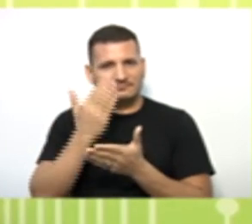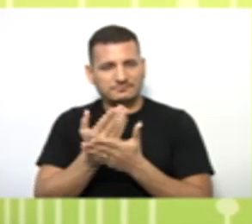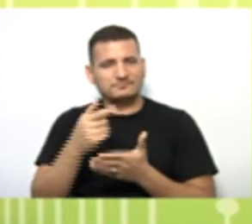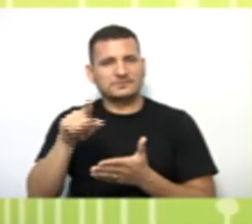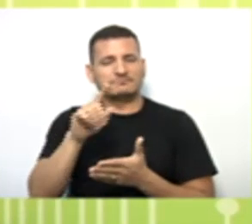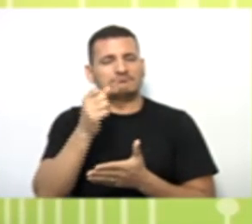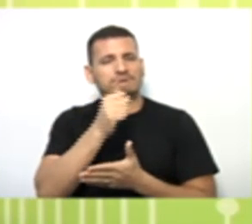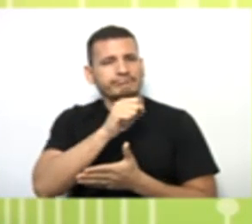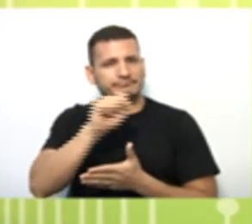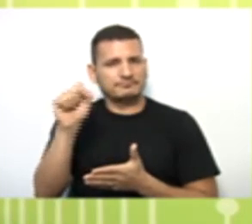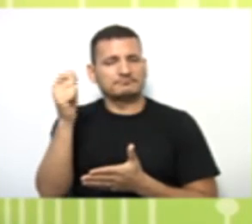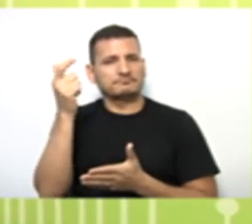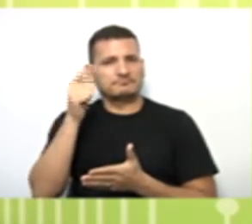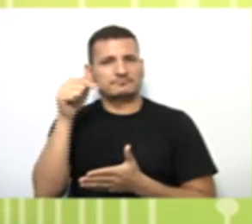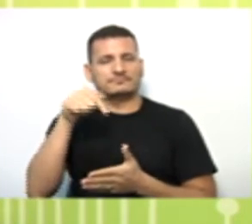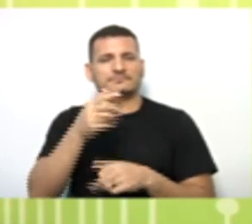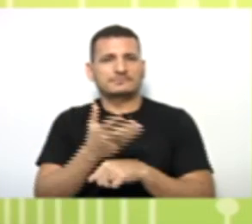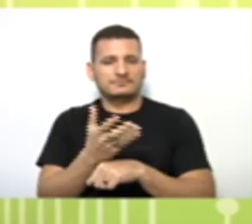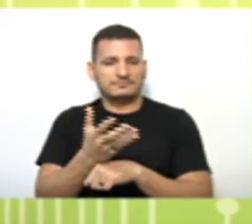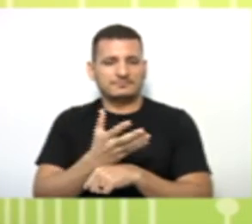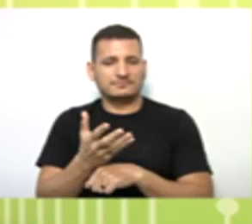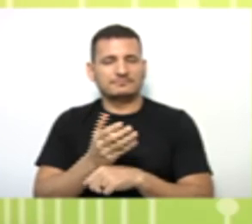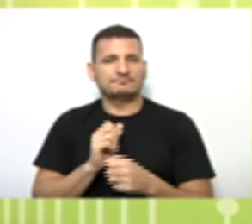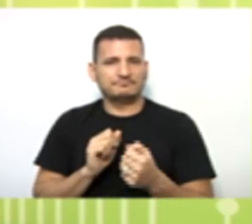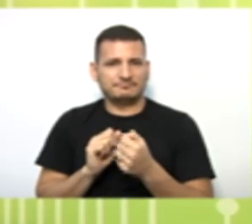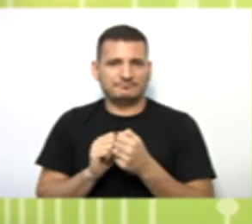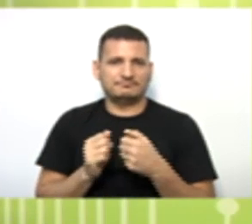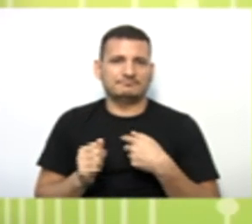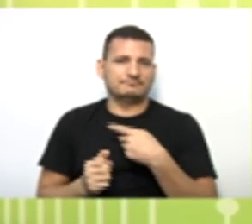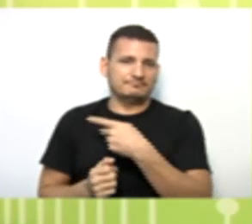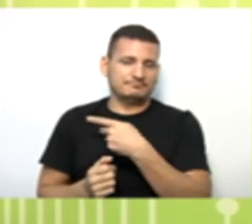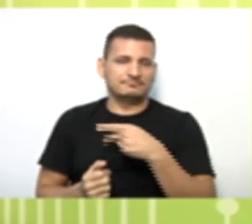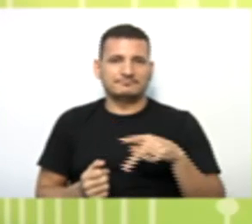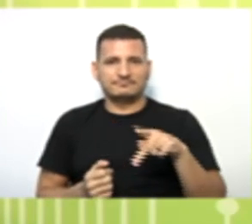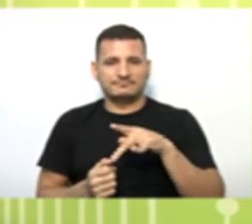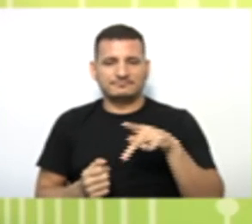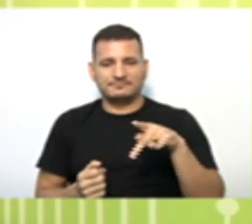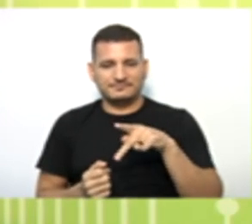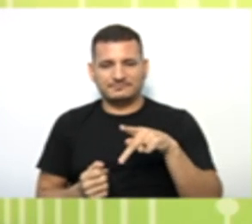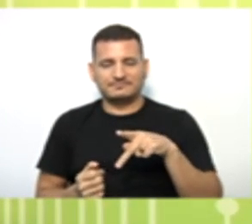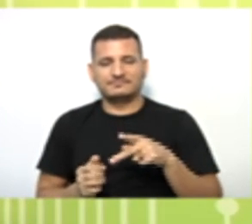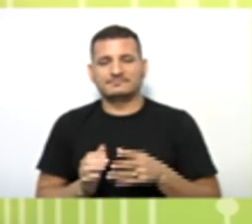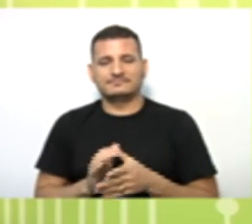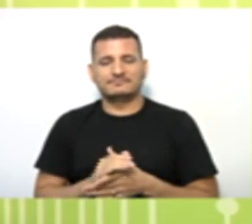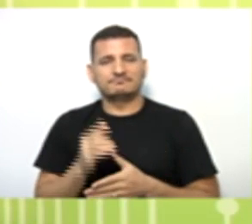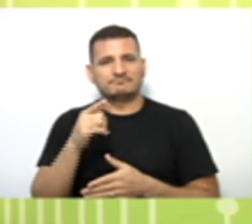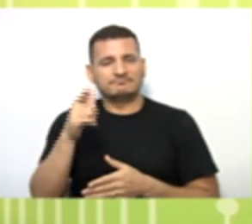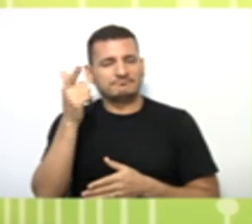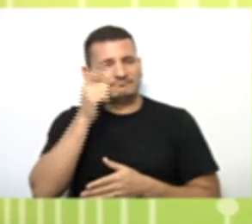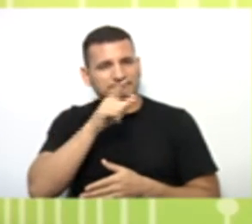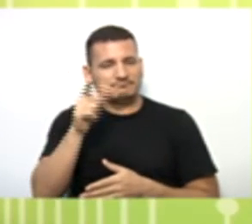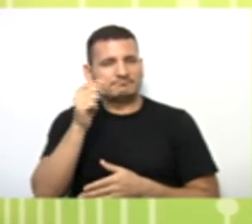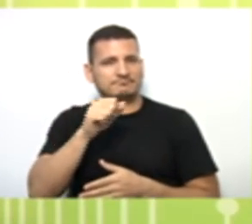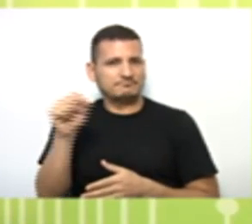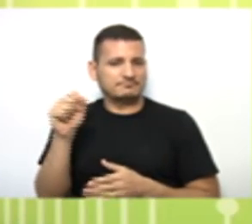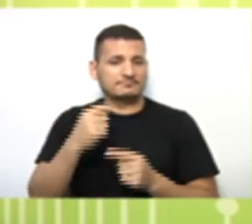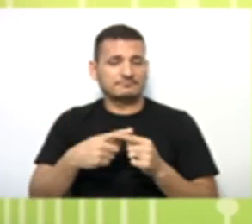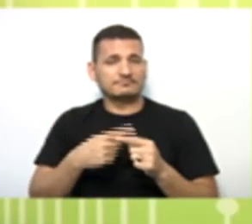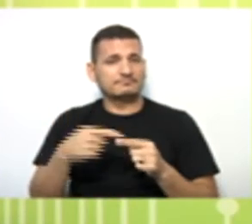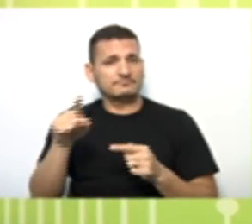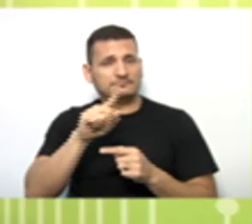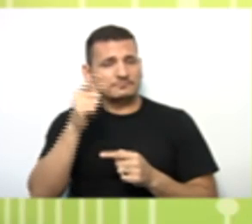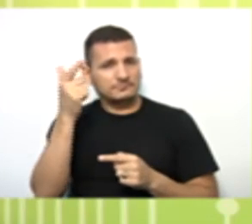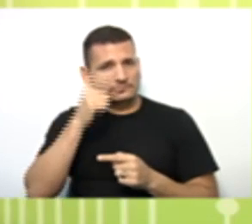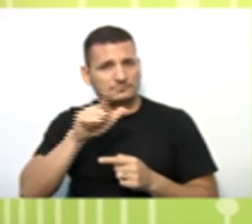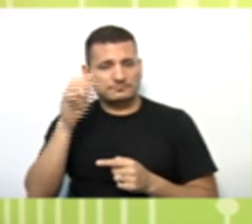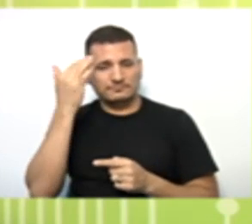sucesso nessa disciplina, tá? Junto comigo e com o professor Ricardo. Eu acredito que vocês vão ter muito sucesso, até porque vocês conseguiram